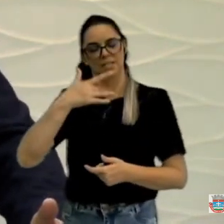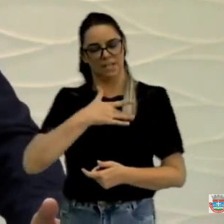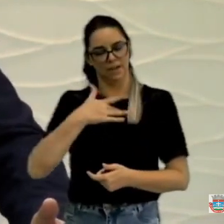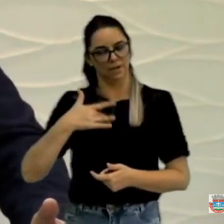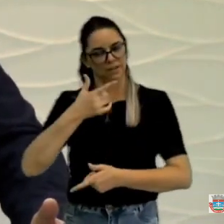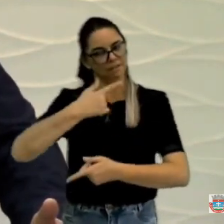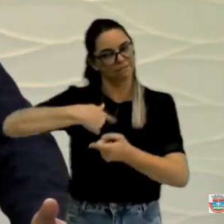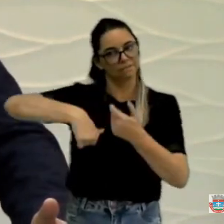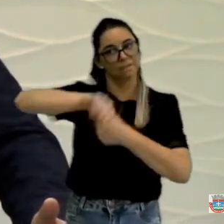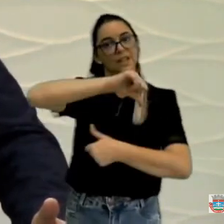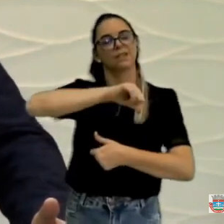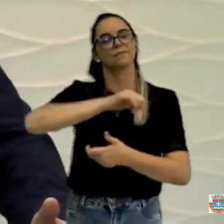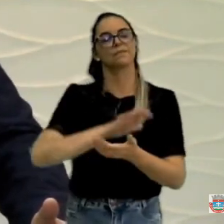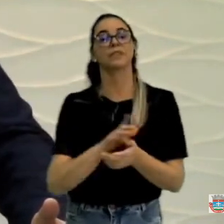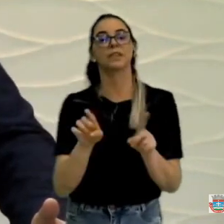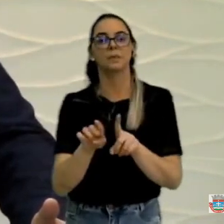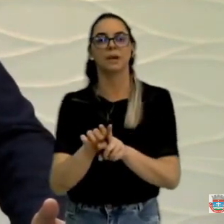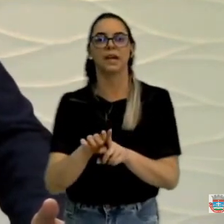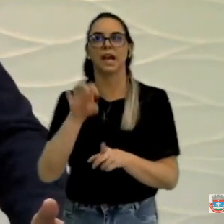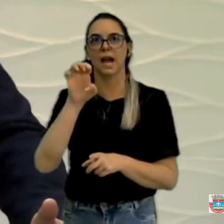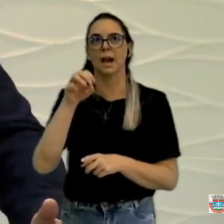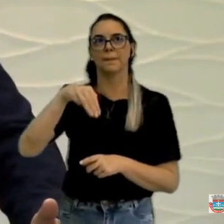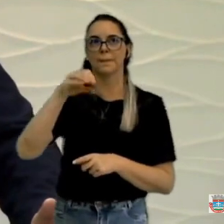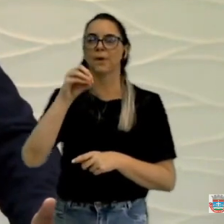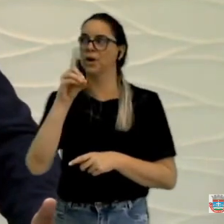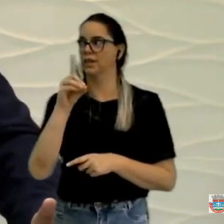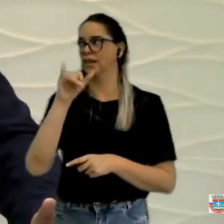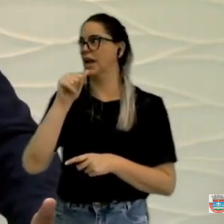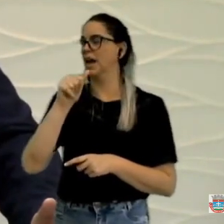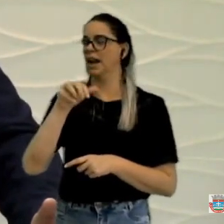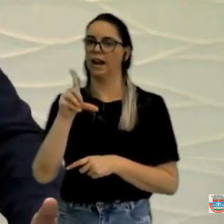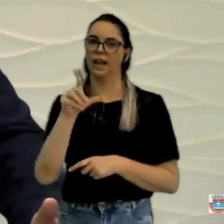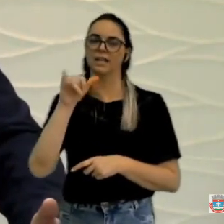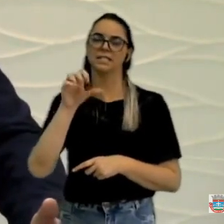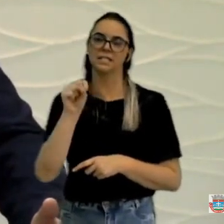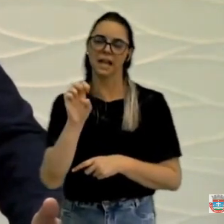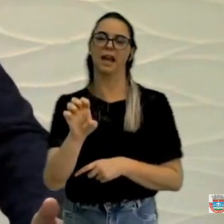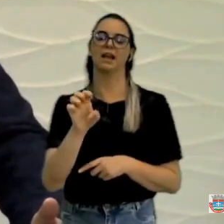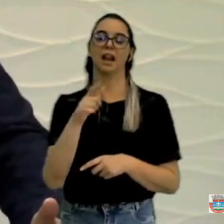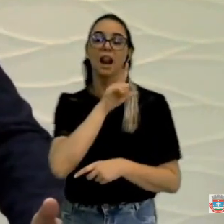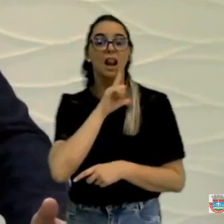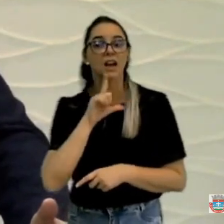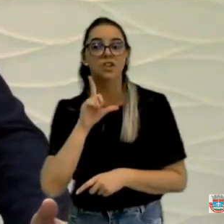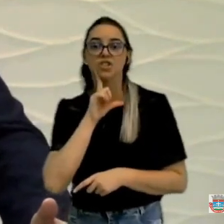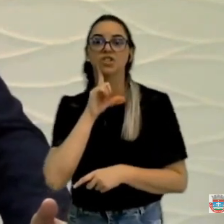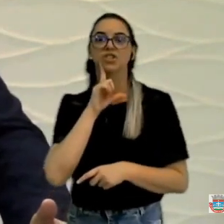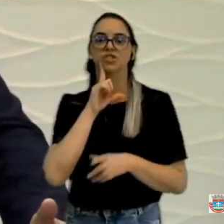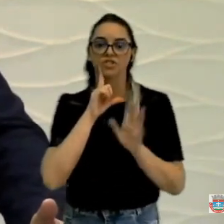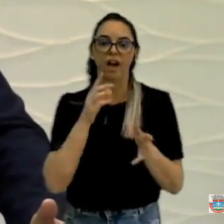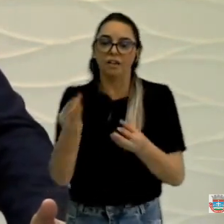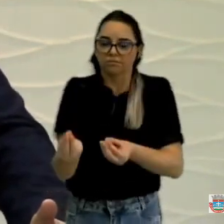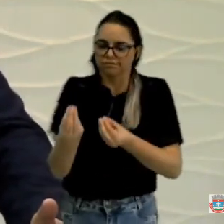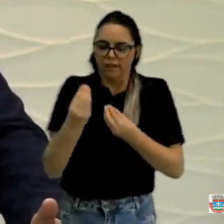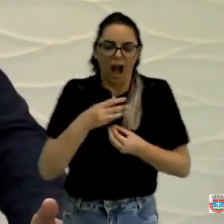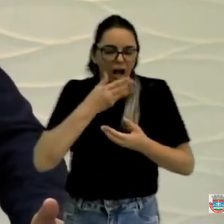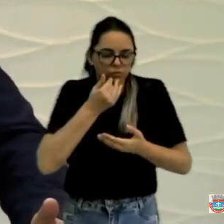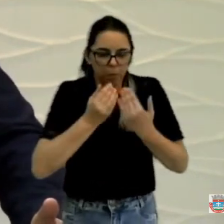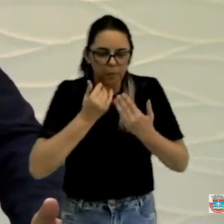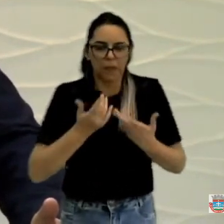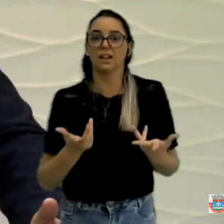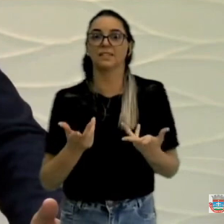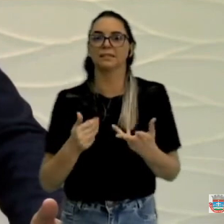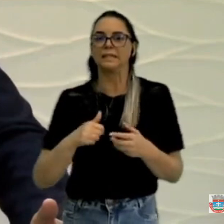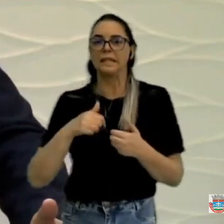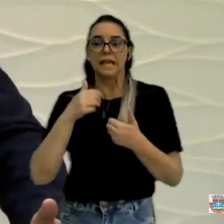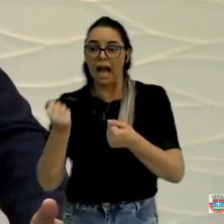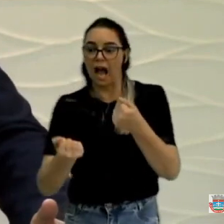faz hemodiálise em São Bento recebe seu TFD para ter um lanche melhor, para se cuidar melhor. E o carro agora é 100% gratuito na gestão do